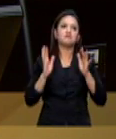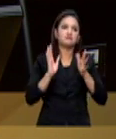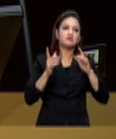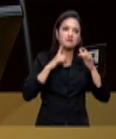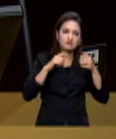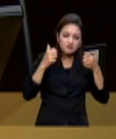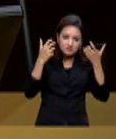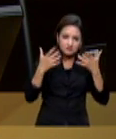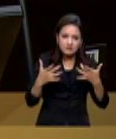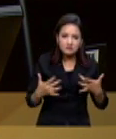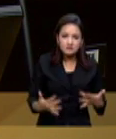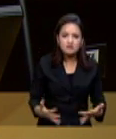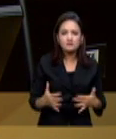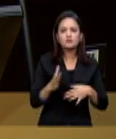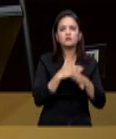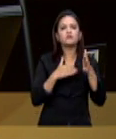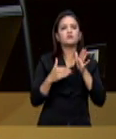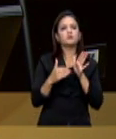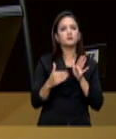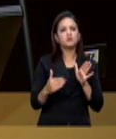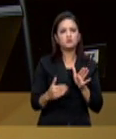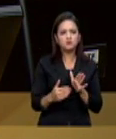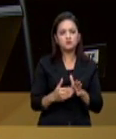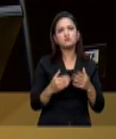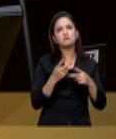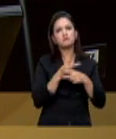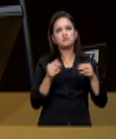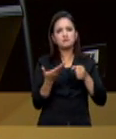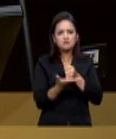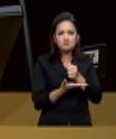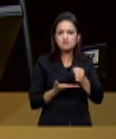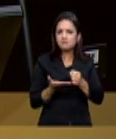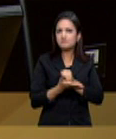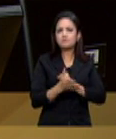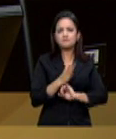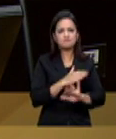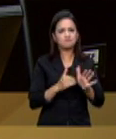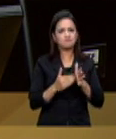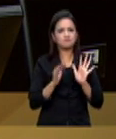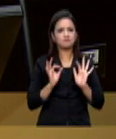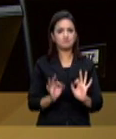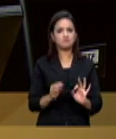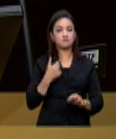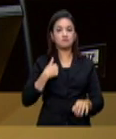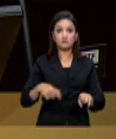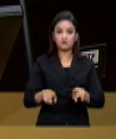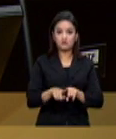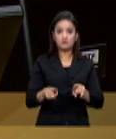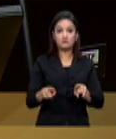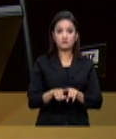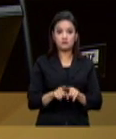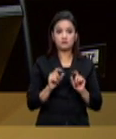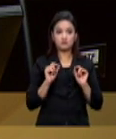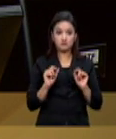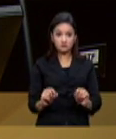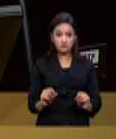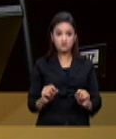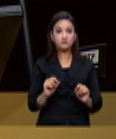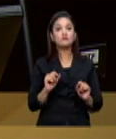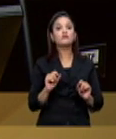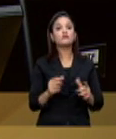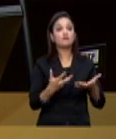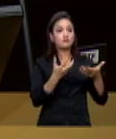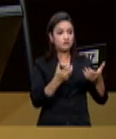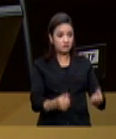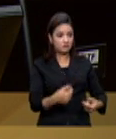equacionada a questão e postos os principais fundamentos. Também eu estou conhecendo parcialmente,